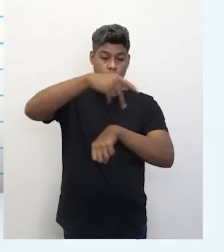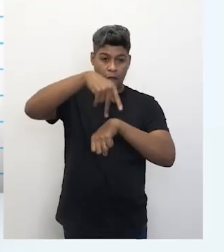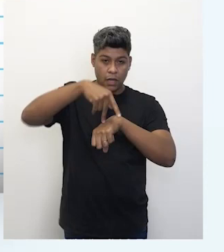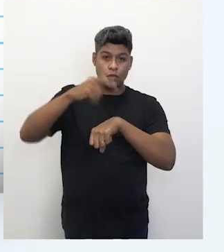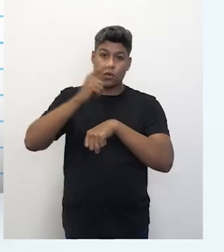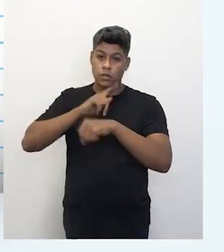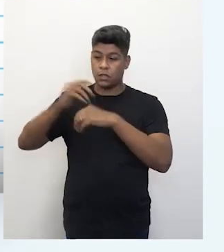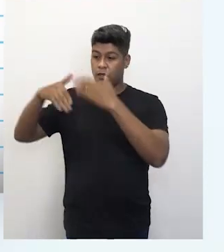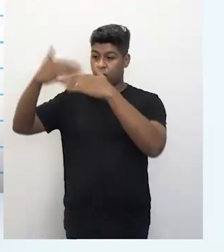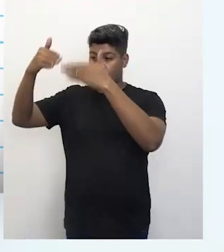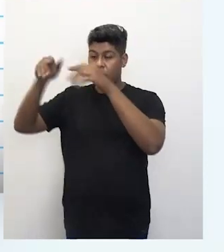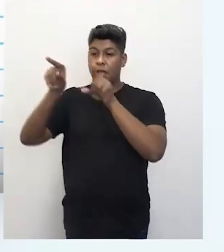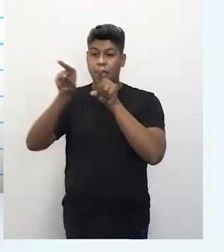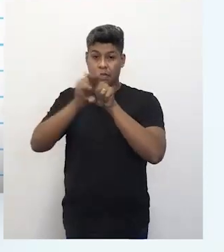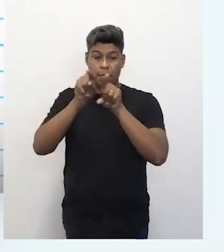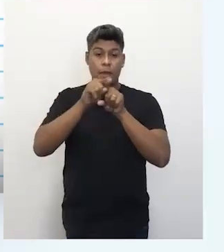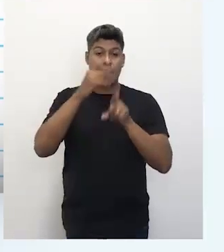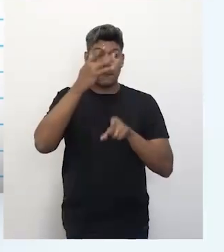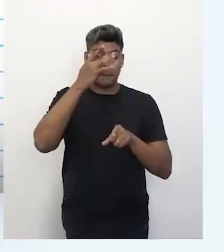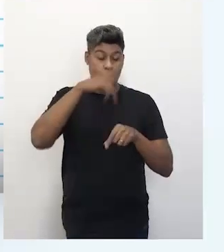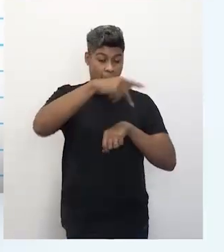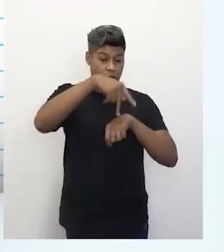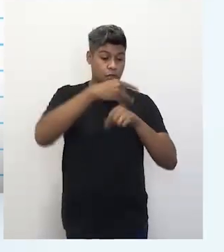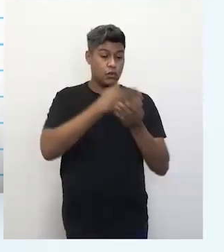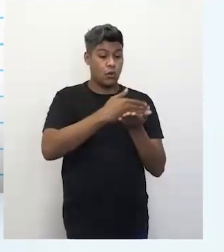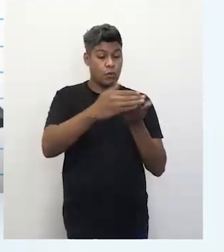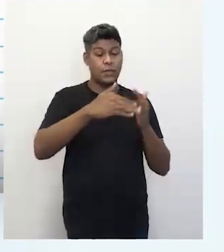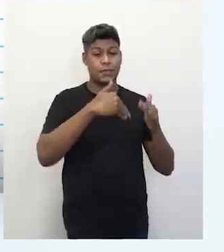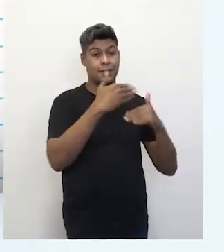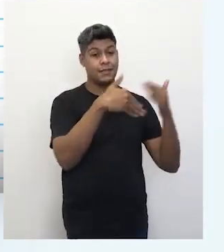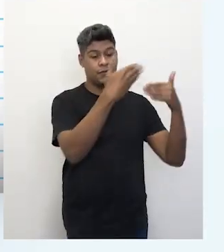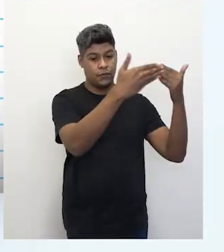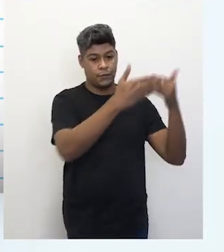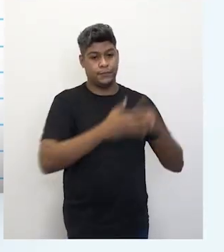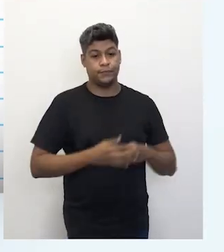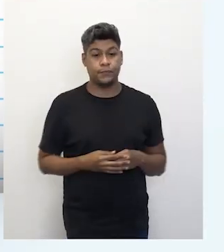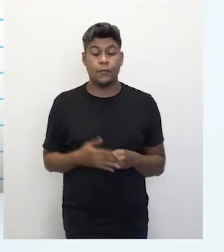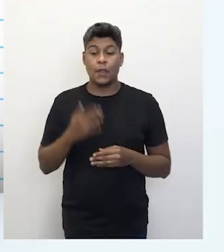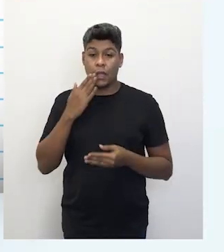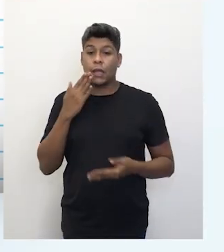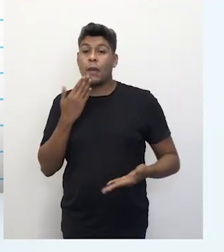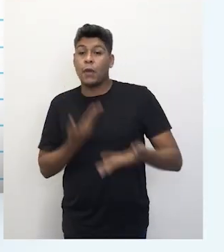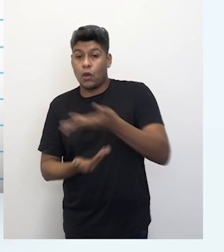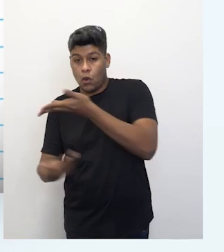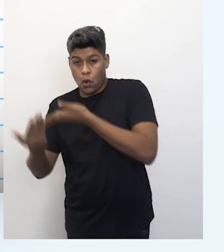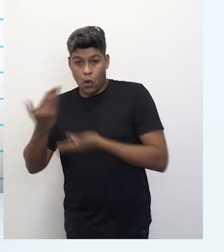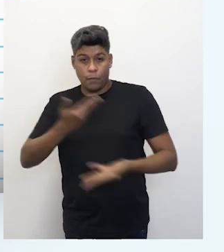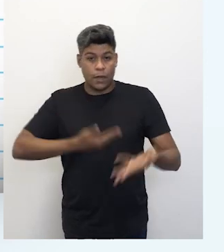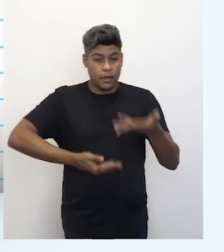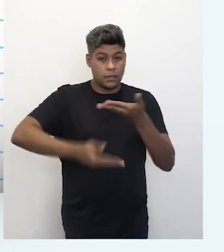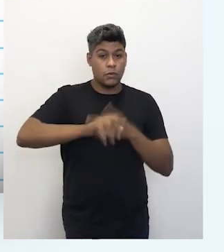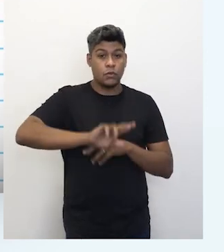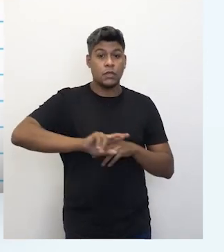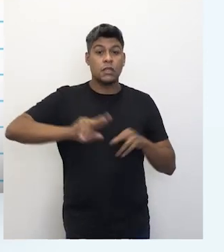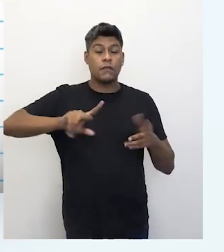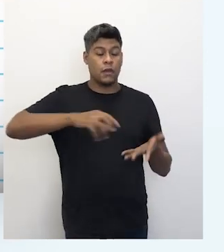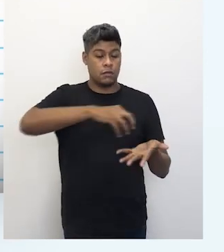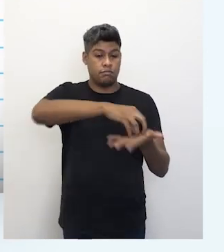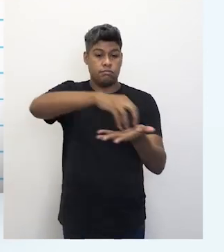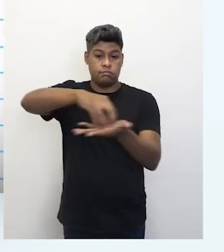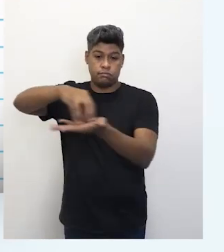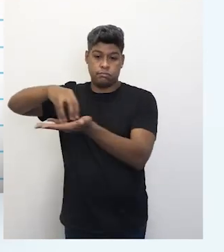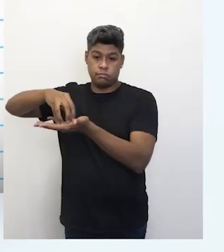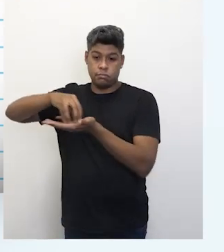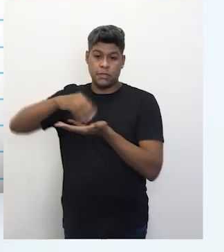países desenvolvidos quanto os países em desenvolvimento e os menos desenvolvidos a cooperação deve acontecer nas mais diferentes áreas